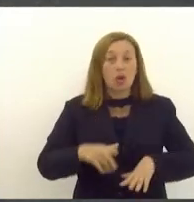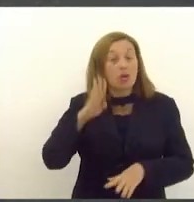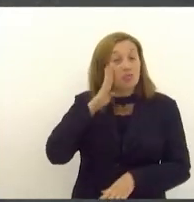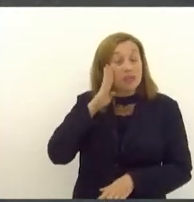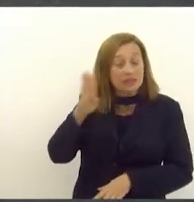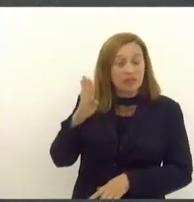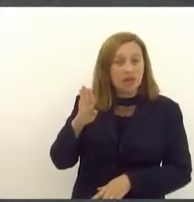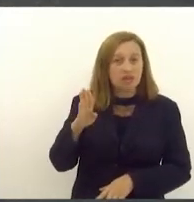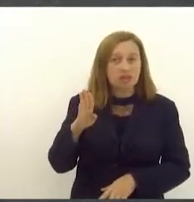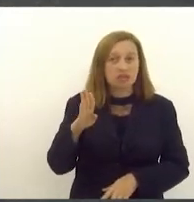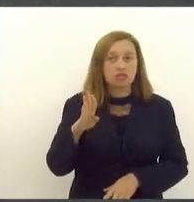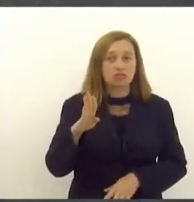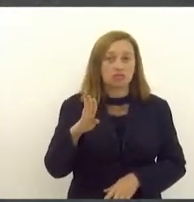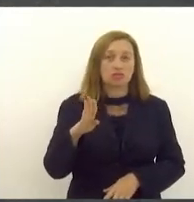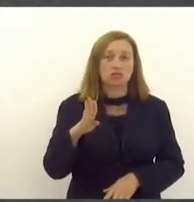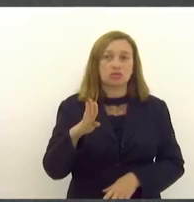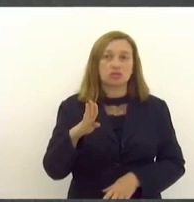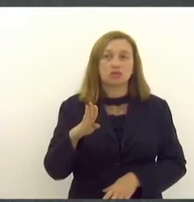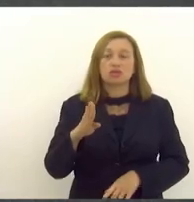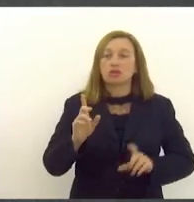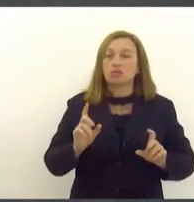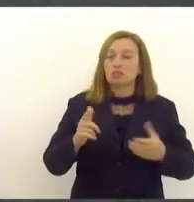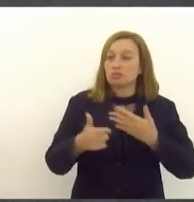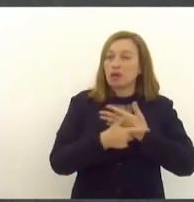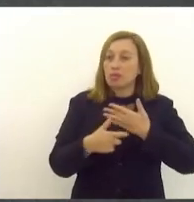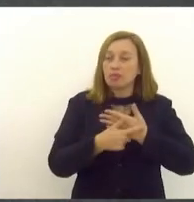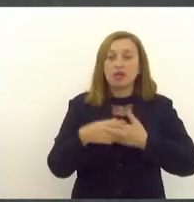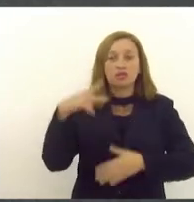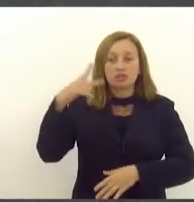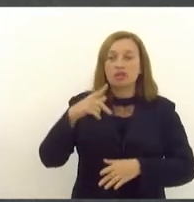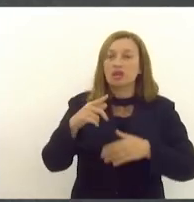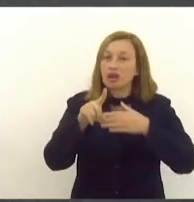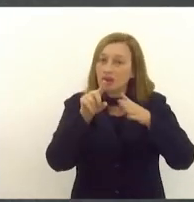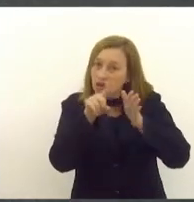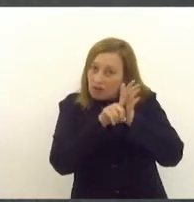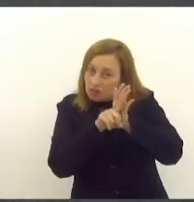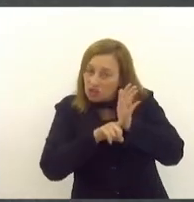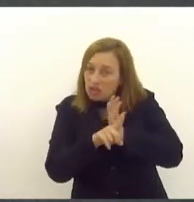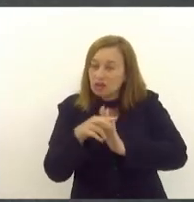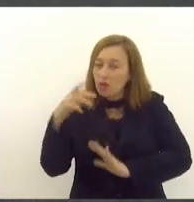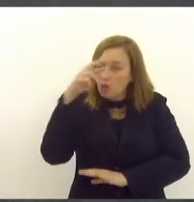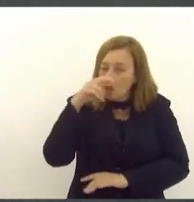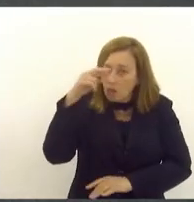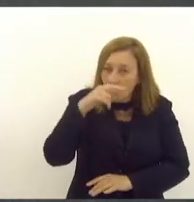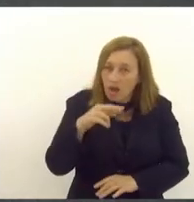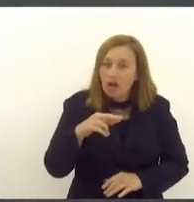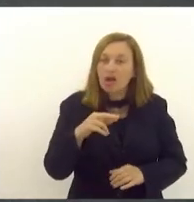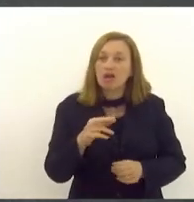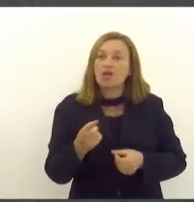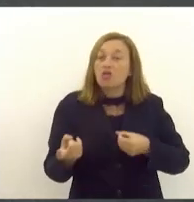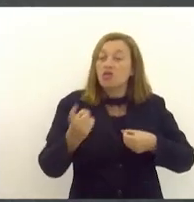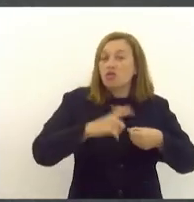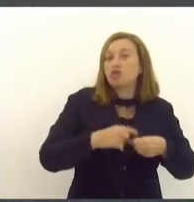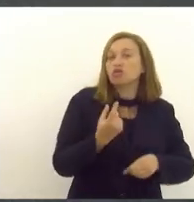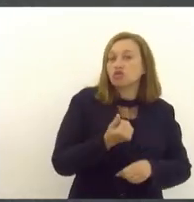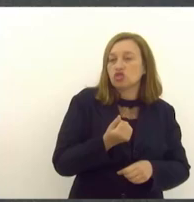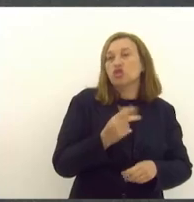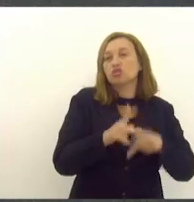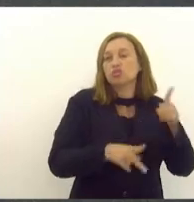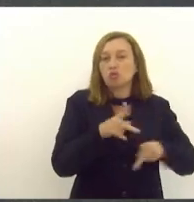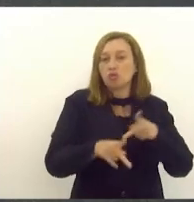uma das principais funções de um parlamentar Presidente é fiscalizar é fazer com que o dinheiro retorne para a população